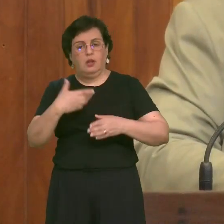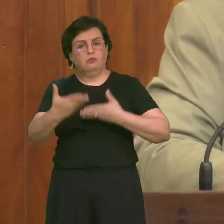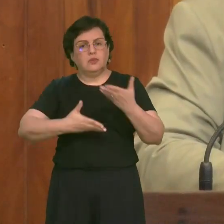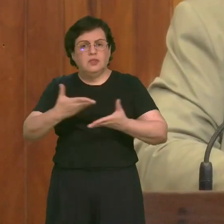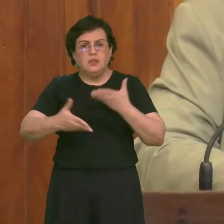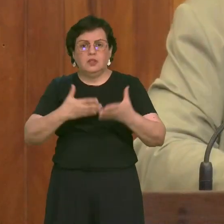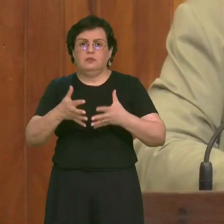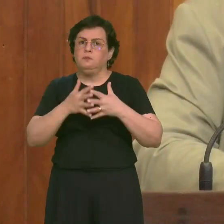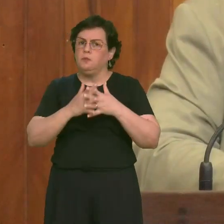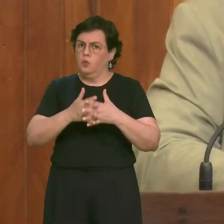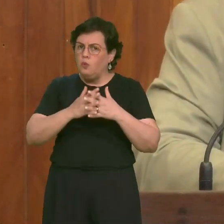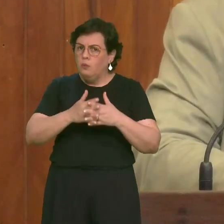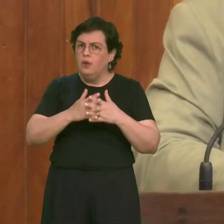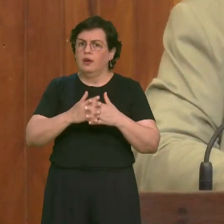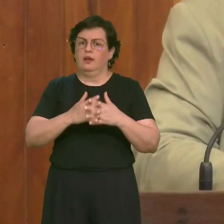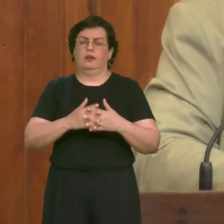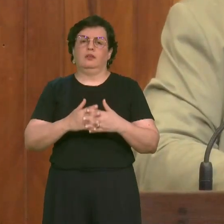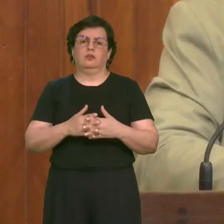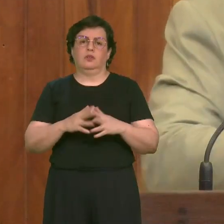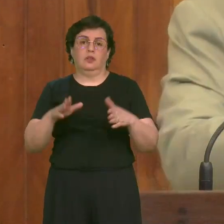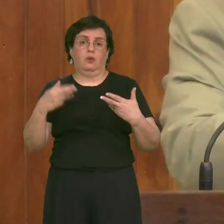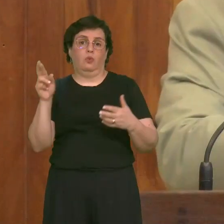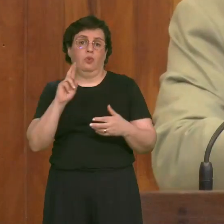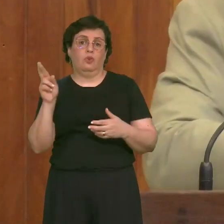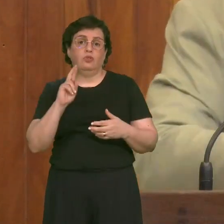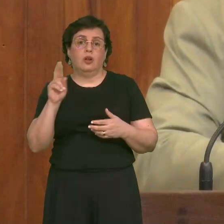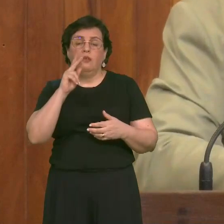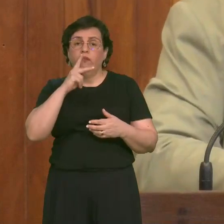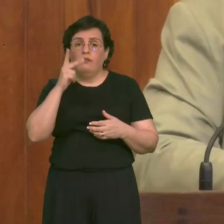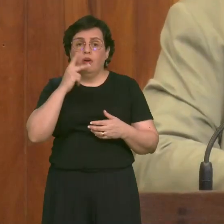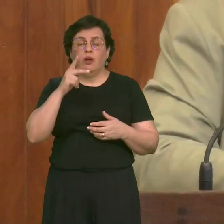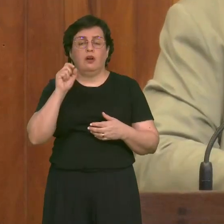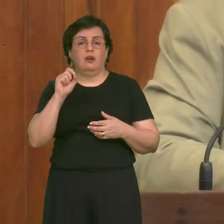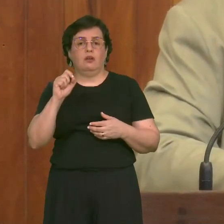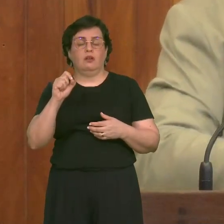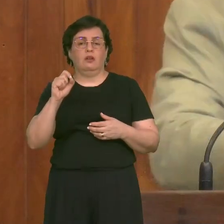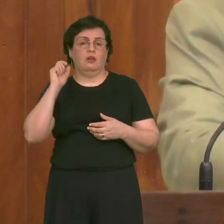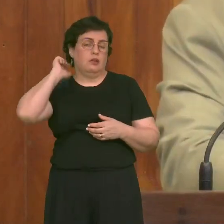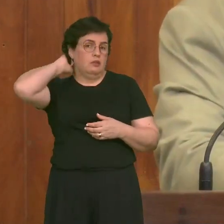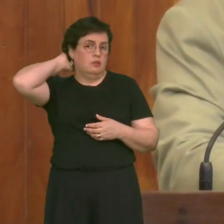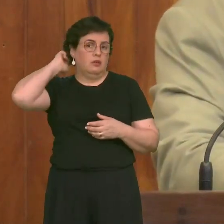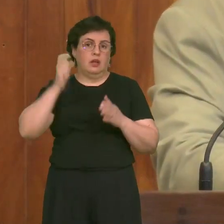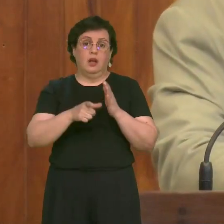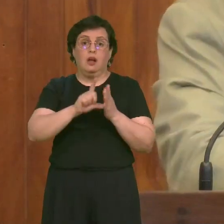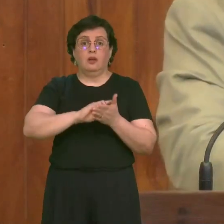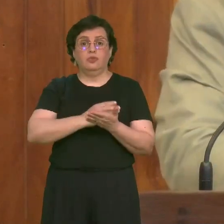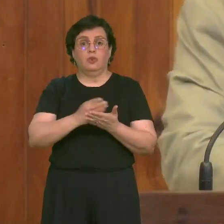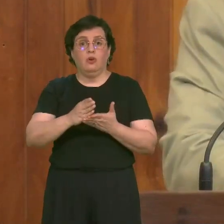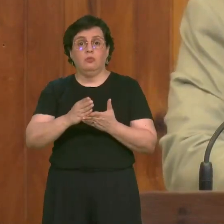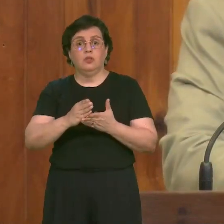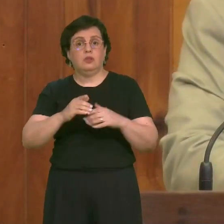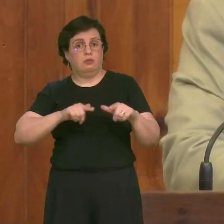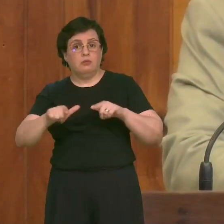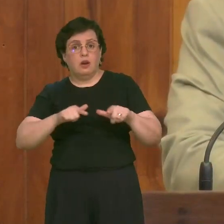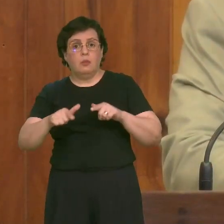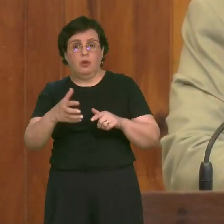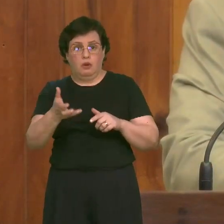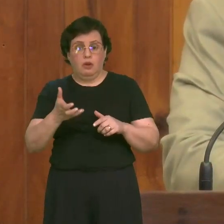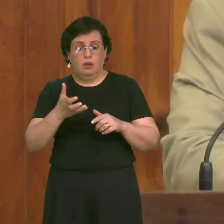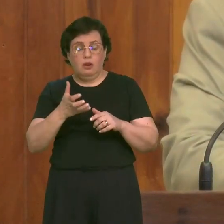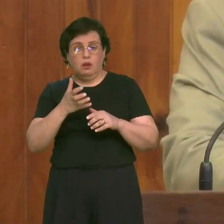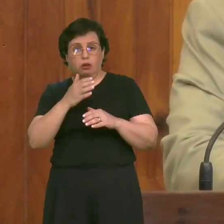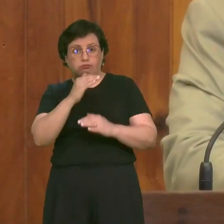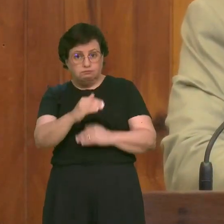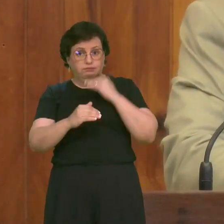E aí o Rogerinho traz a informação Vereador Rogerinho trazer informação de que antes de iniciar o serviço já queriam já